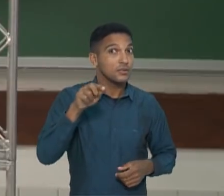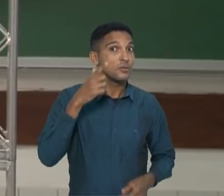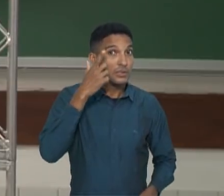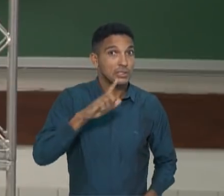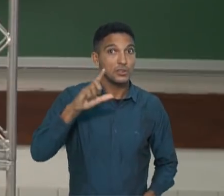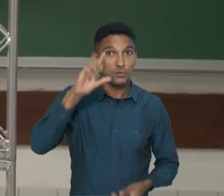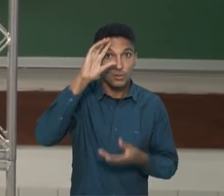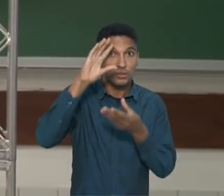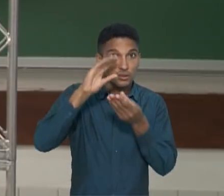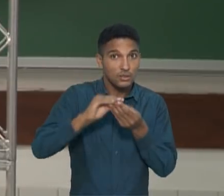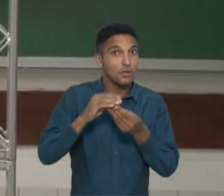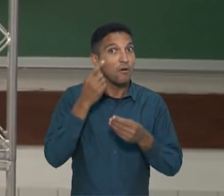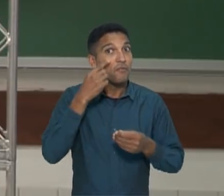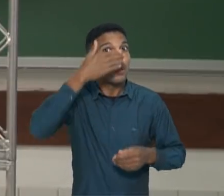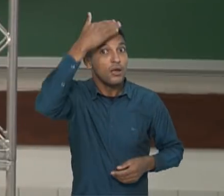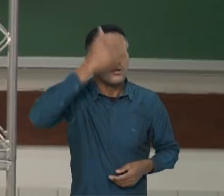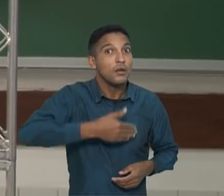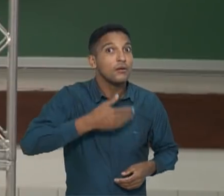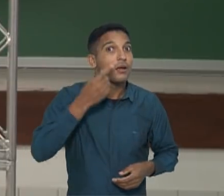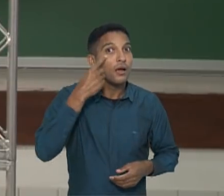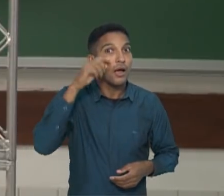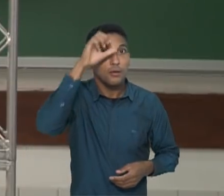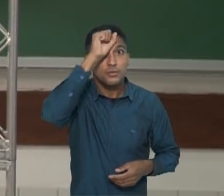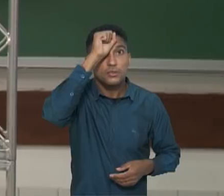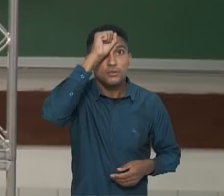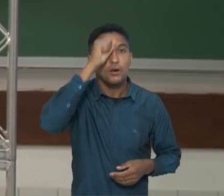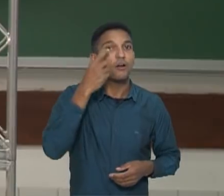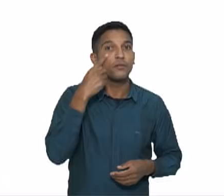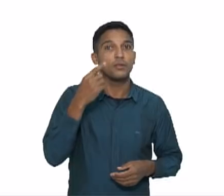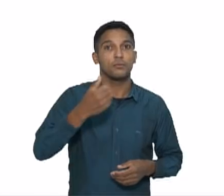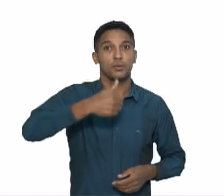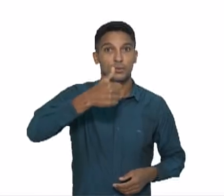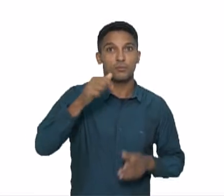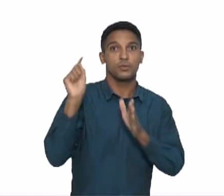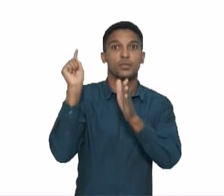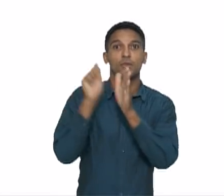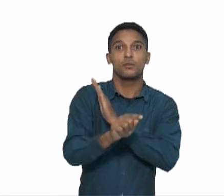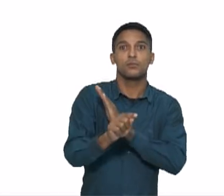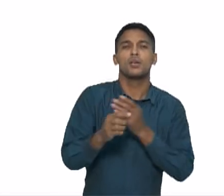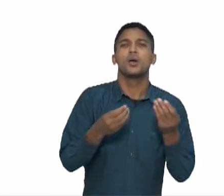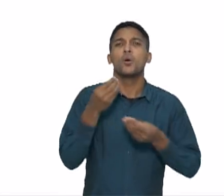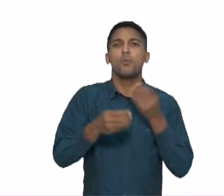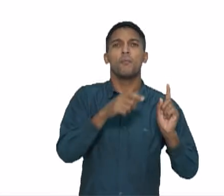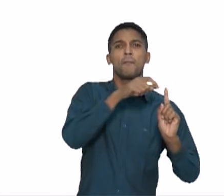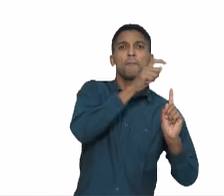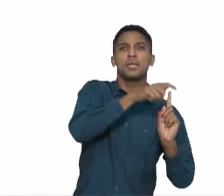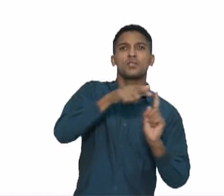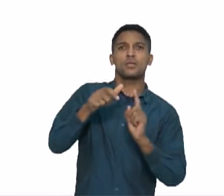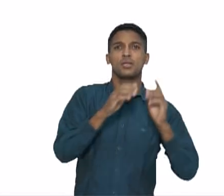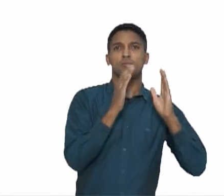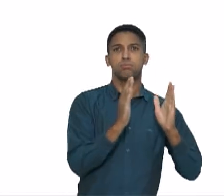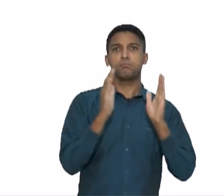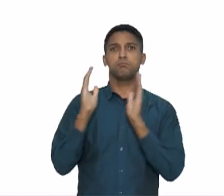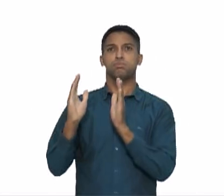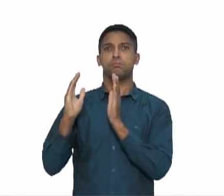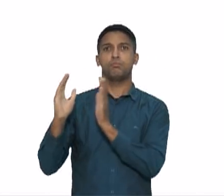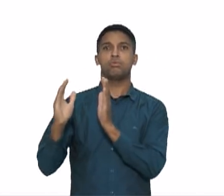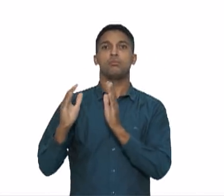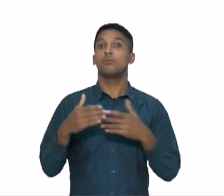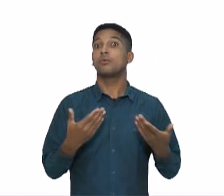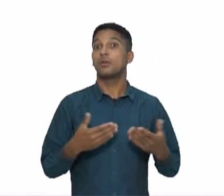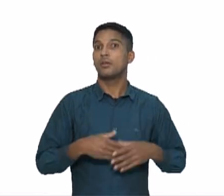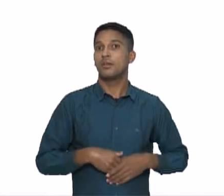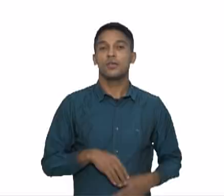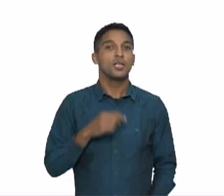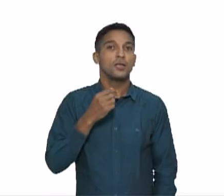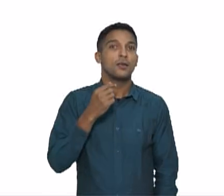conceitos, vamos fazer um teste agora. Observem lá a primeira questão. Como você classificaria os personagens? Letra A. A menina